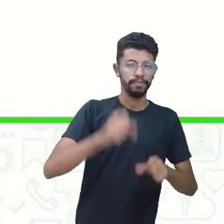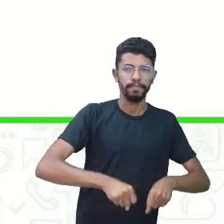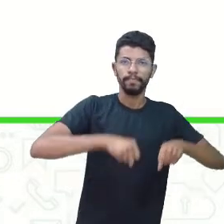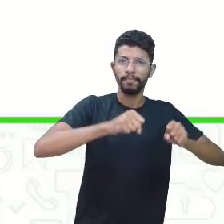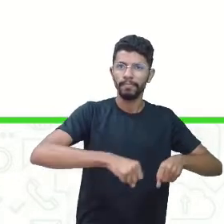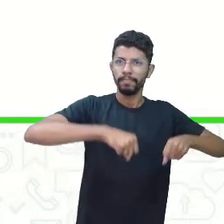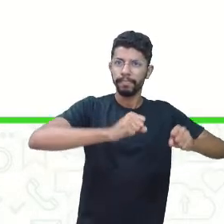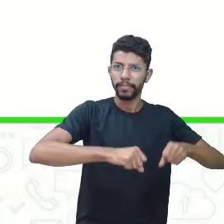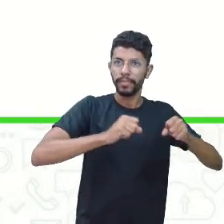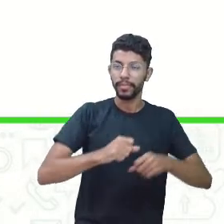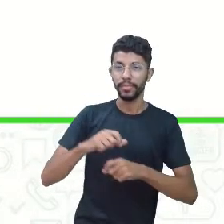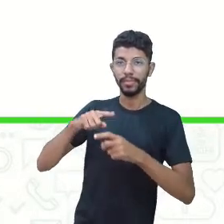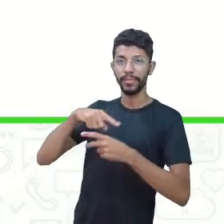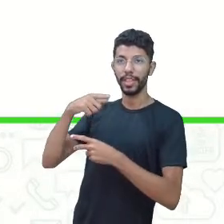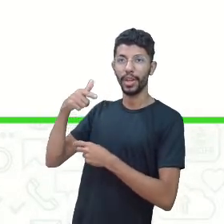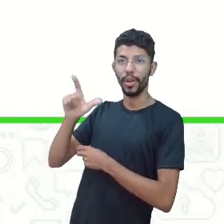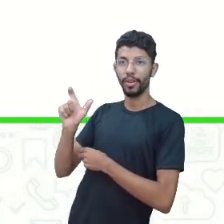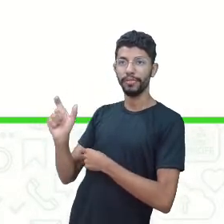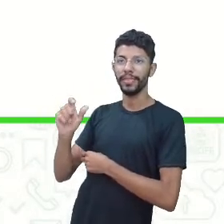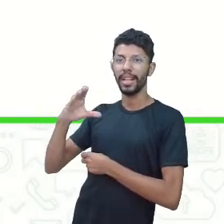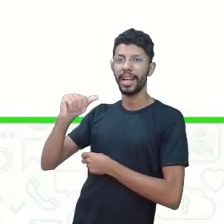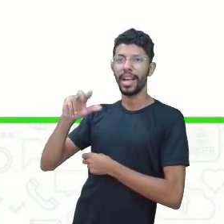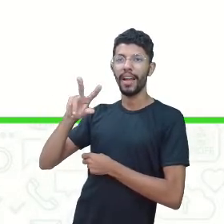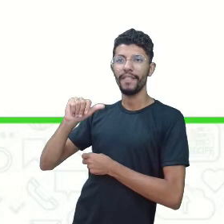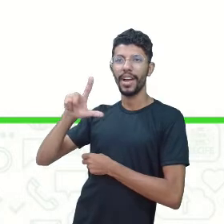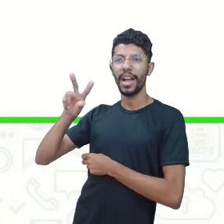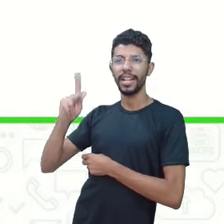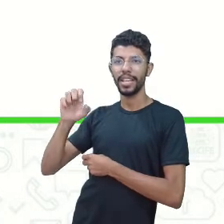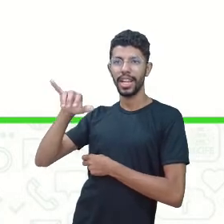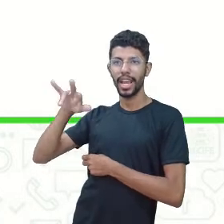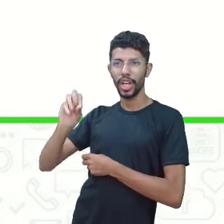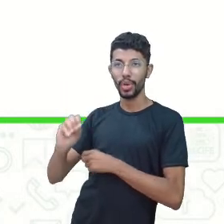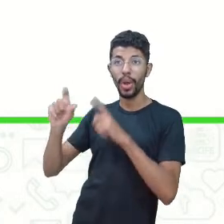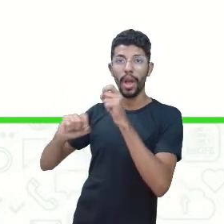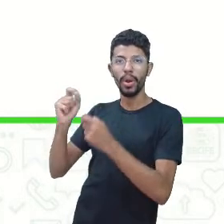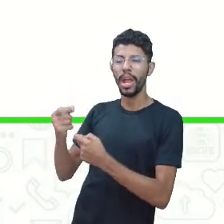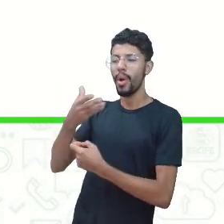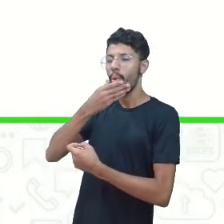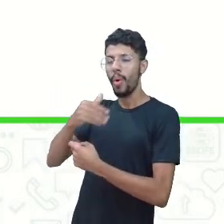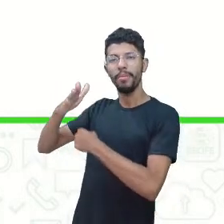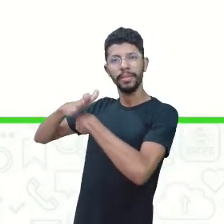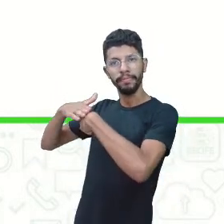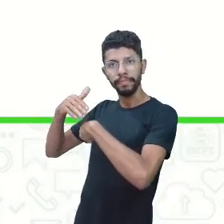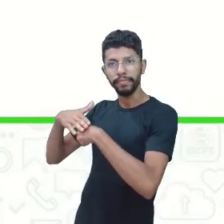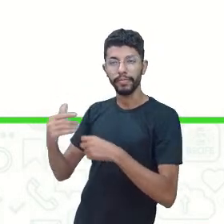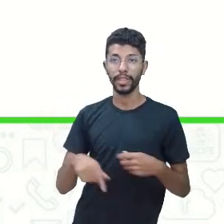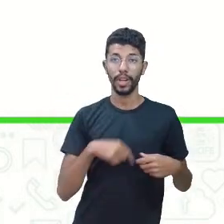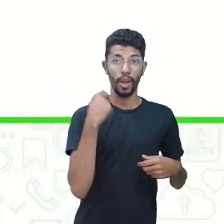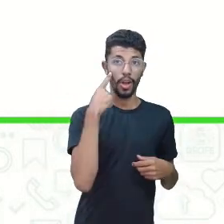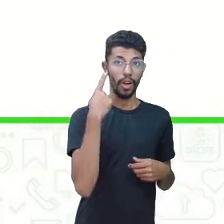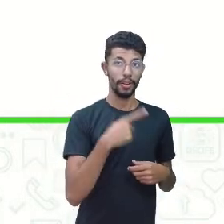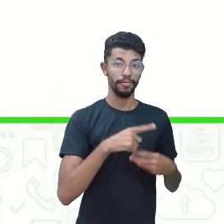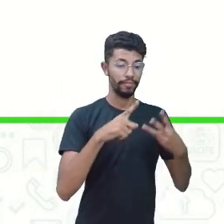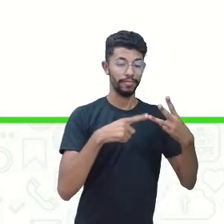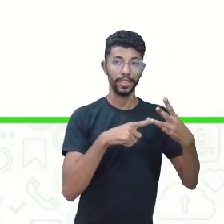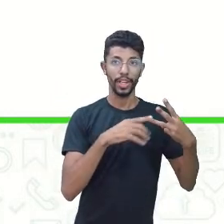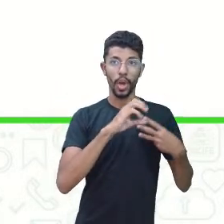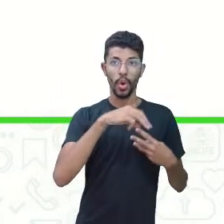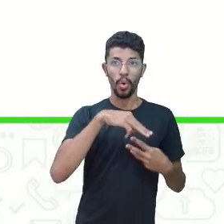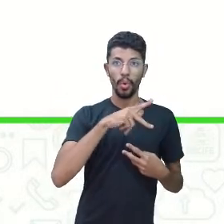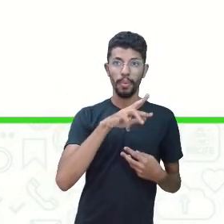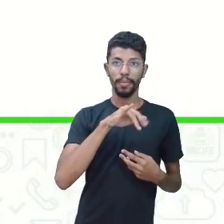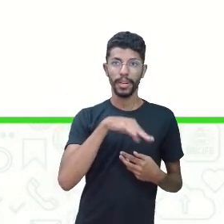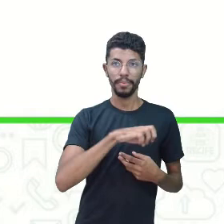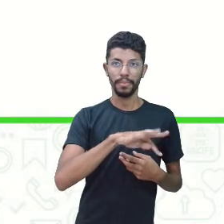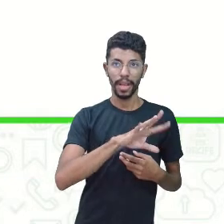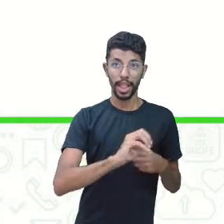Cumprimento, extensão. Cumprimento, saudação. Delatar, denunciar. E